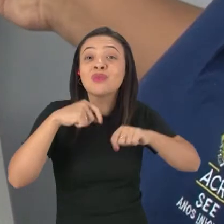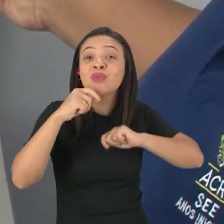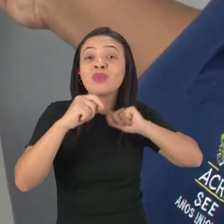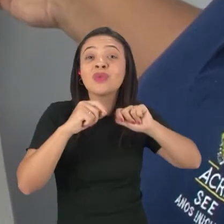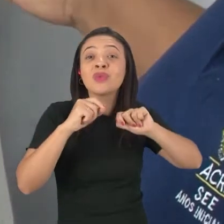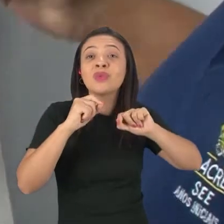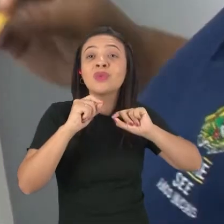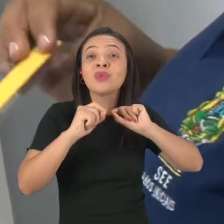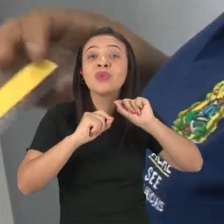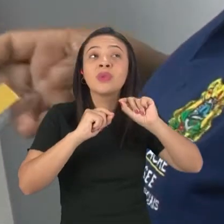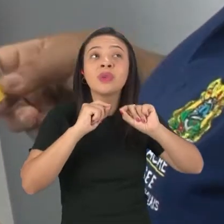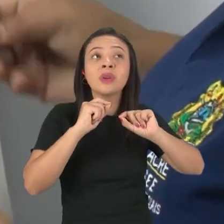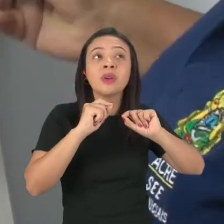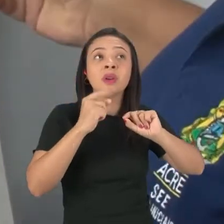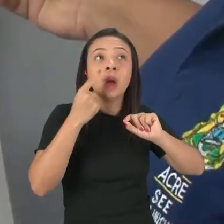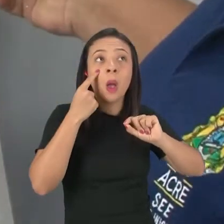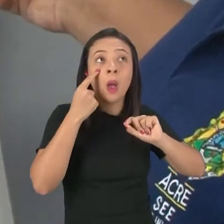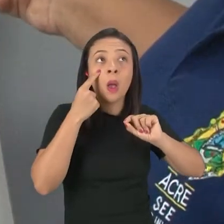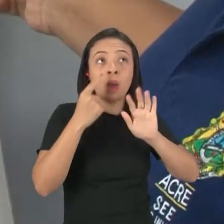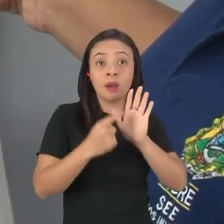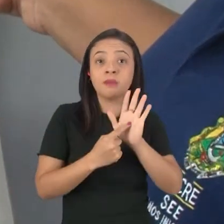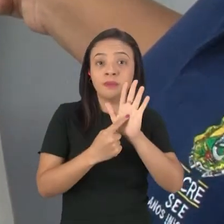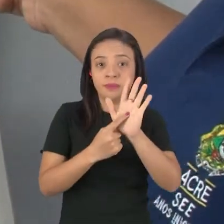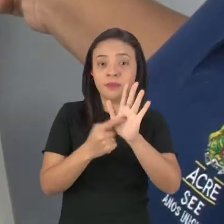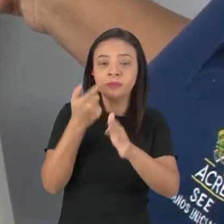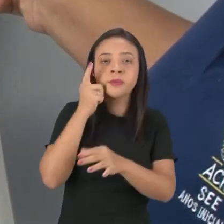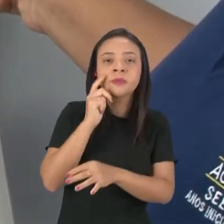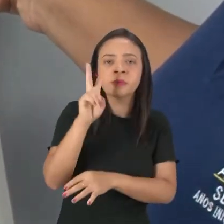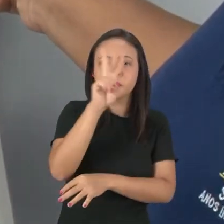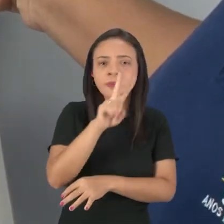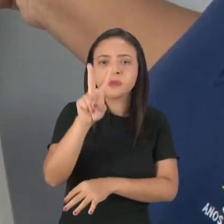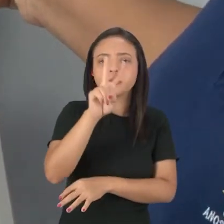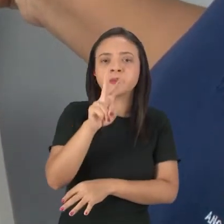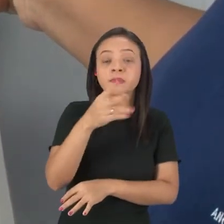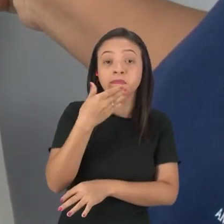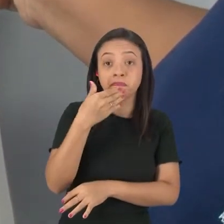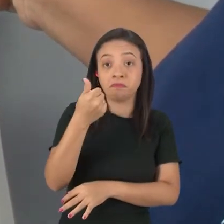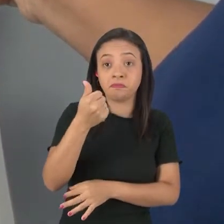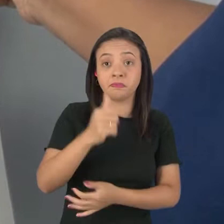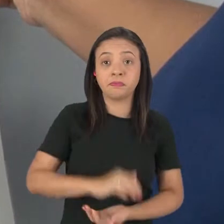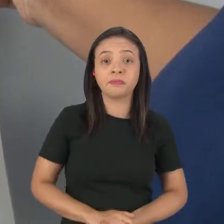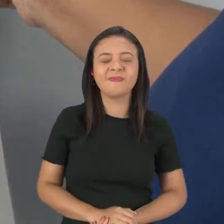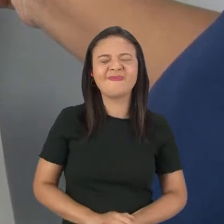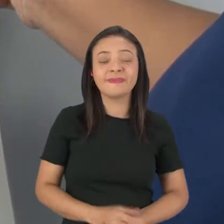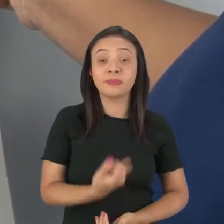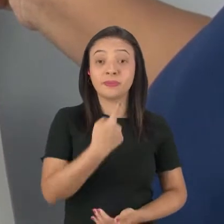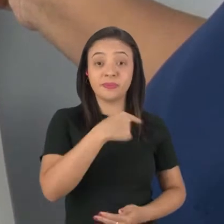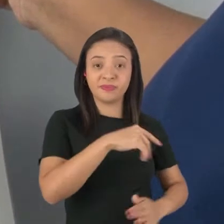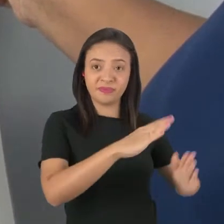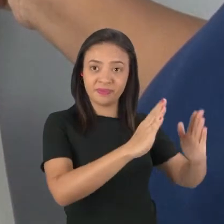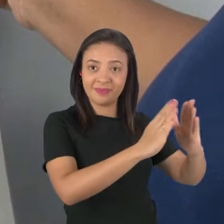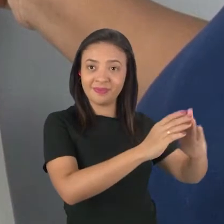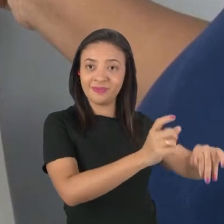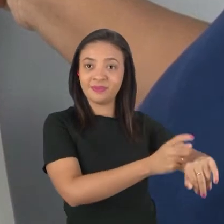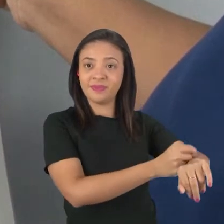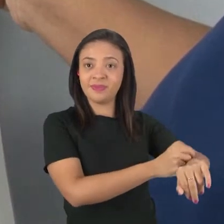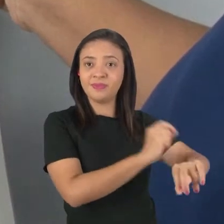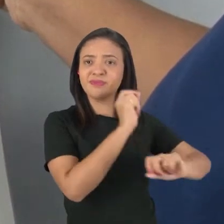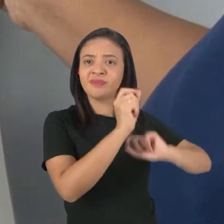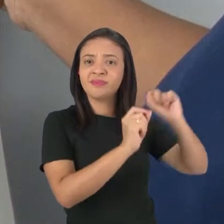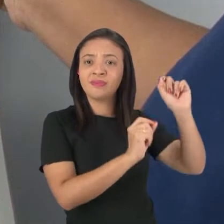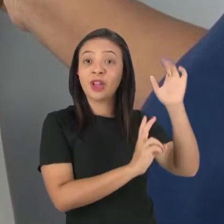pedir Vou colocar aqui para vocês visualizarem melhor visualizarem melhor ela veio a casa da formiga